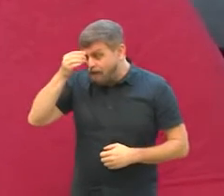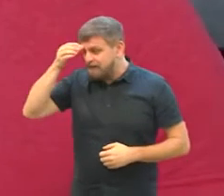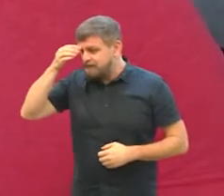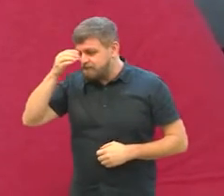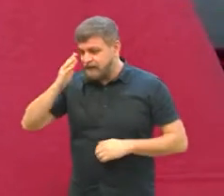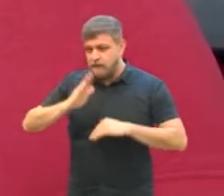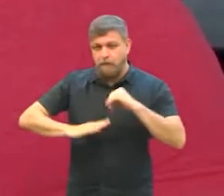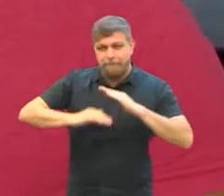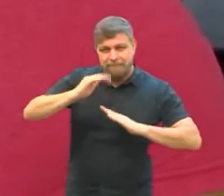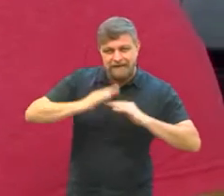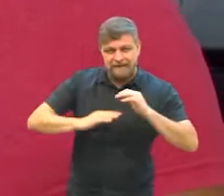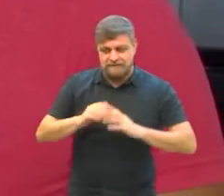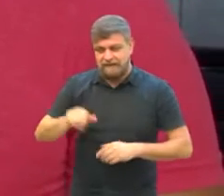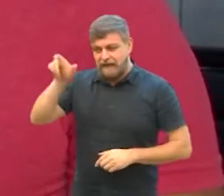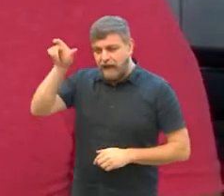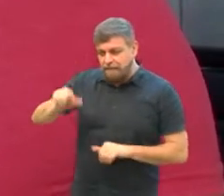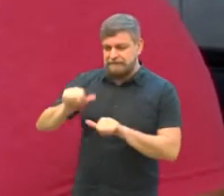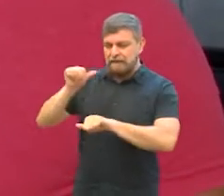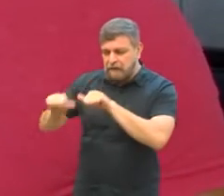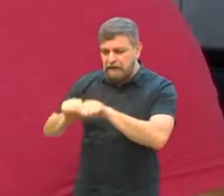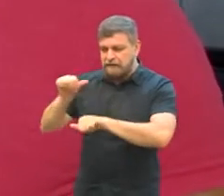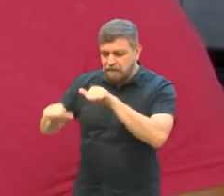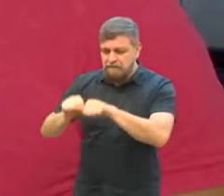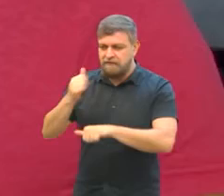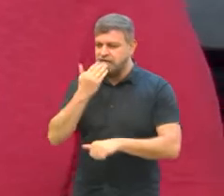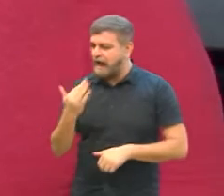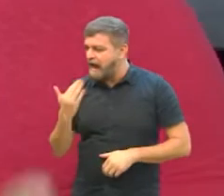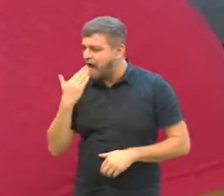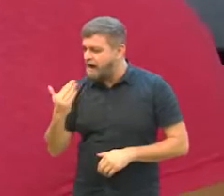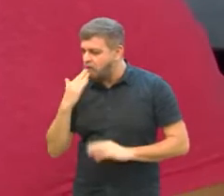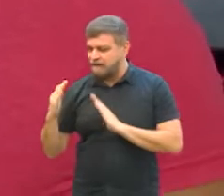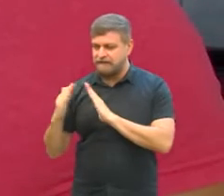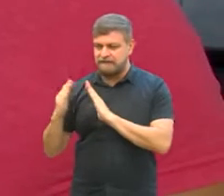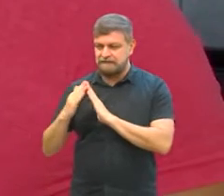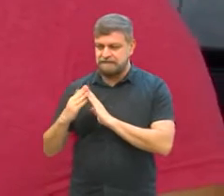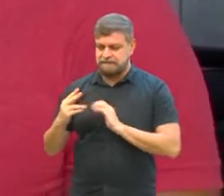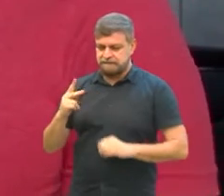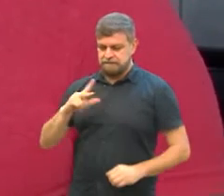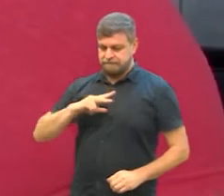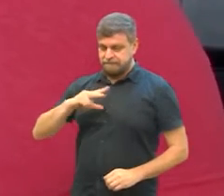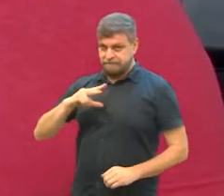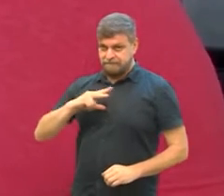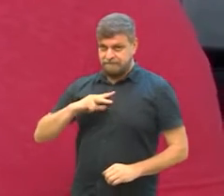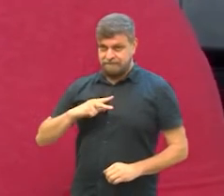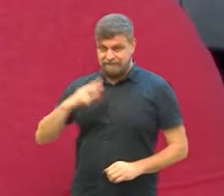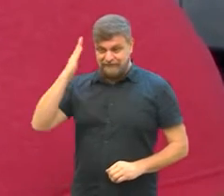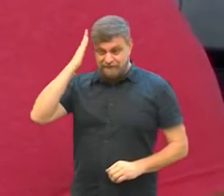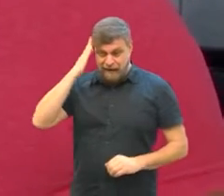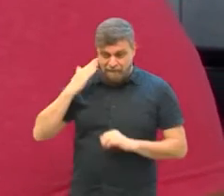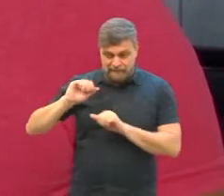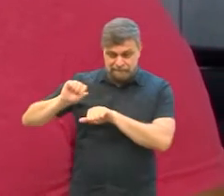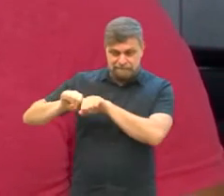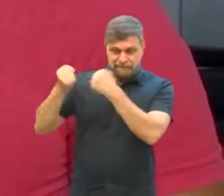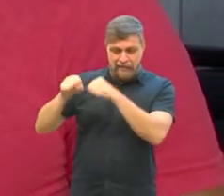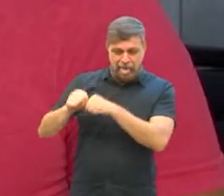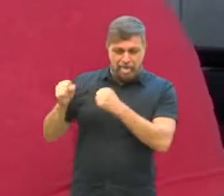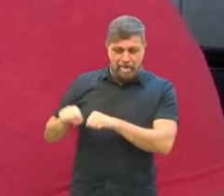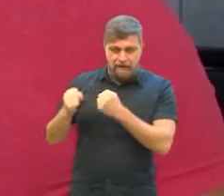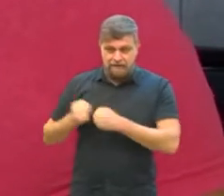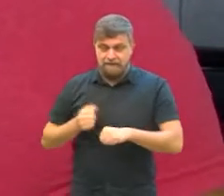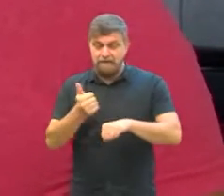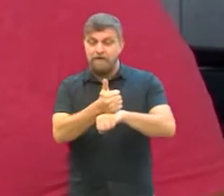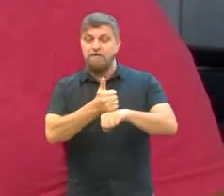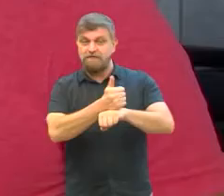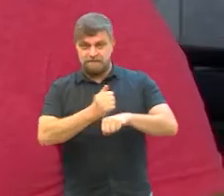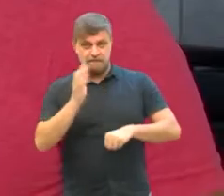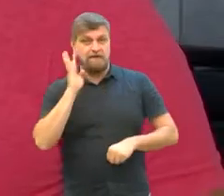mais de conhecimento, um pouco mais de prática. Se a gente faz muita descolore em casa, a gente corre risco de danificar um pouco o cabelo. Então é